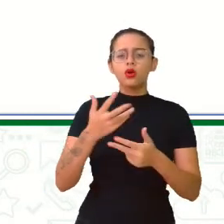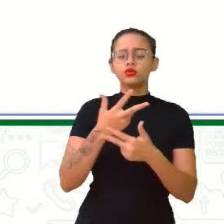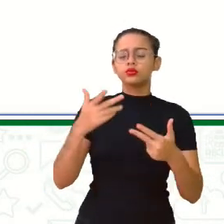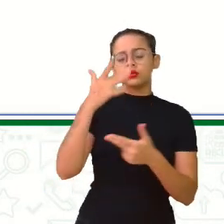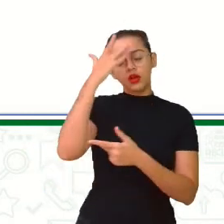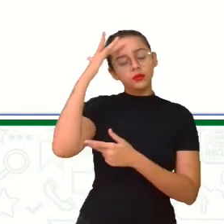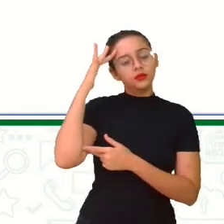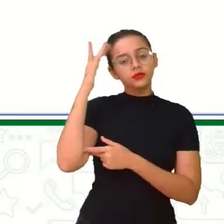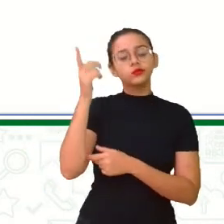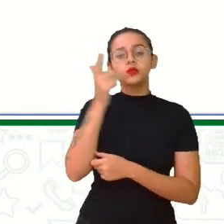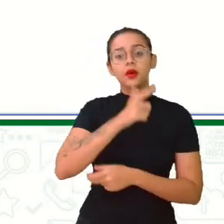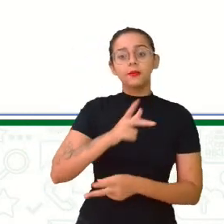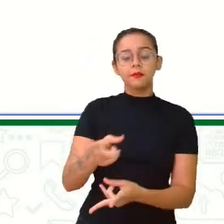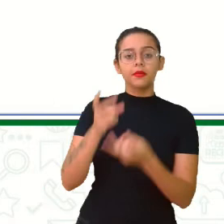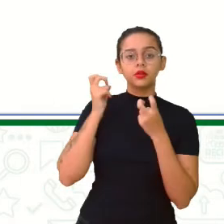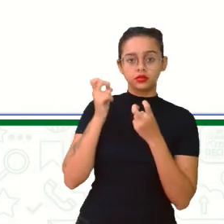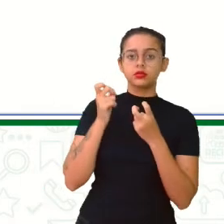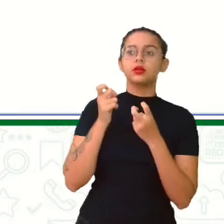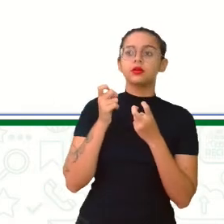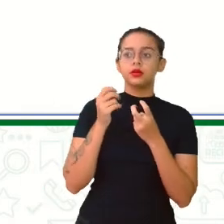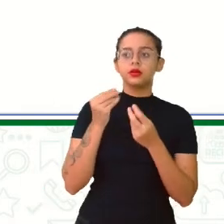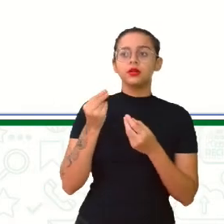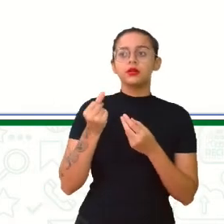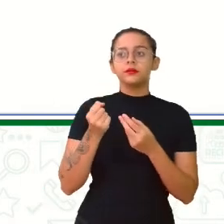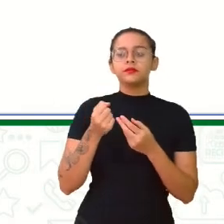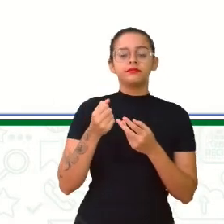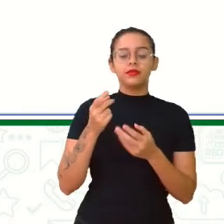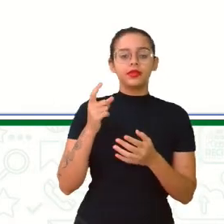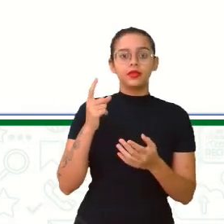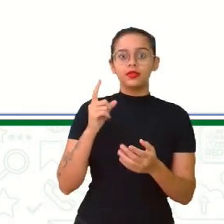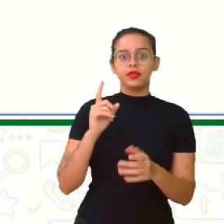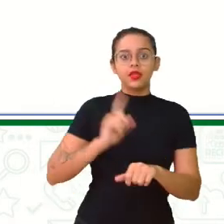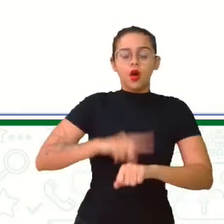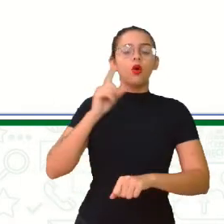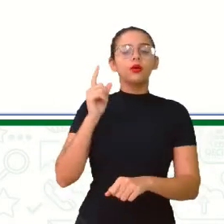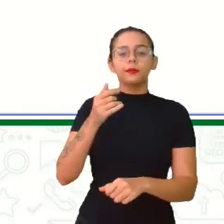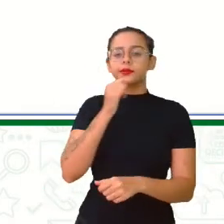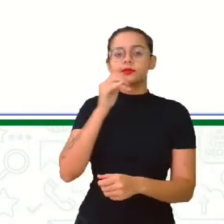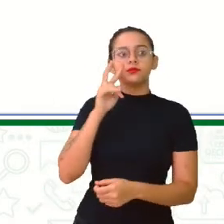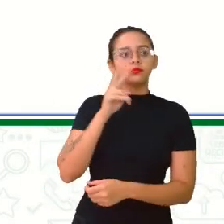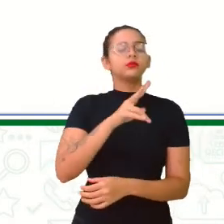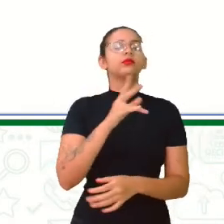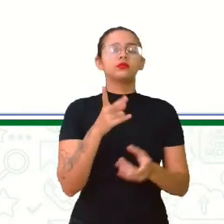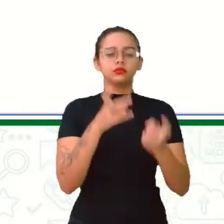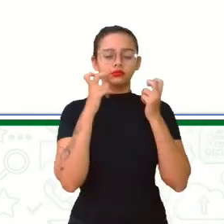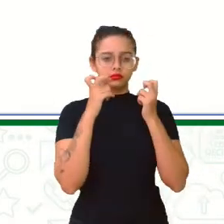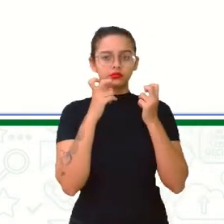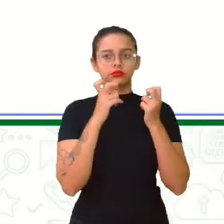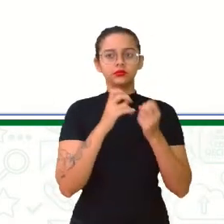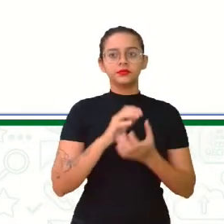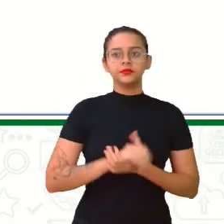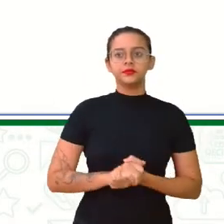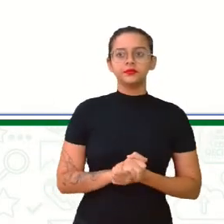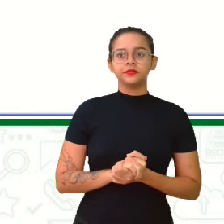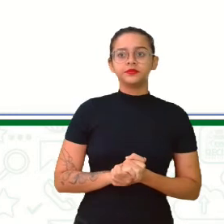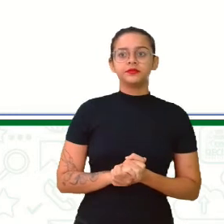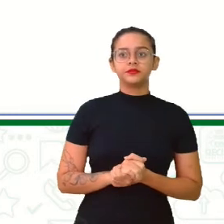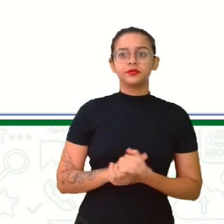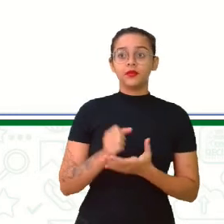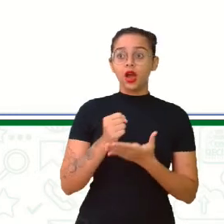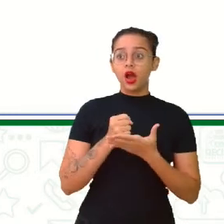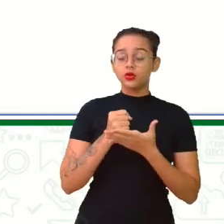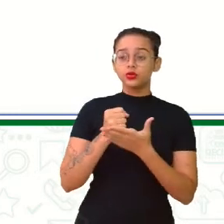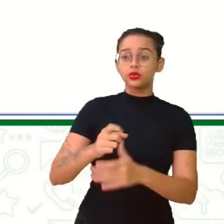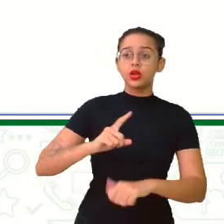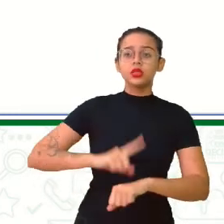conseguem perceber logo de imediato, às vezes, né? Então, ajuda na hora de